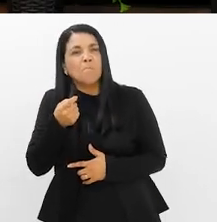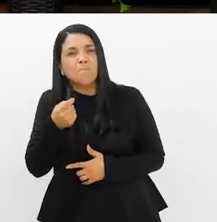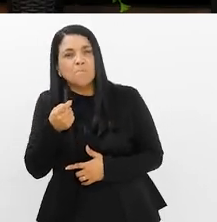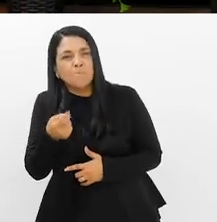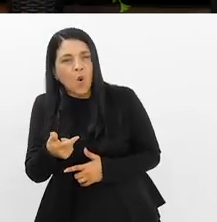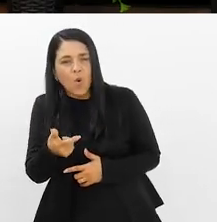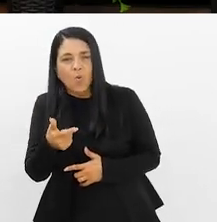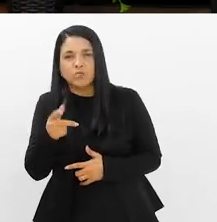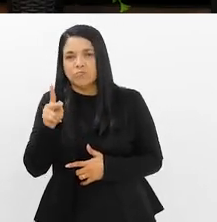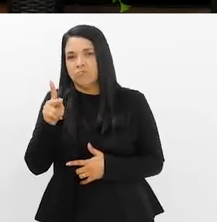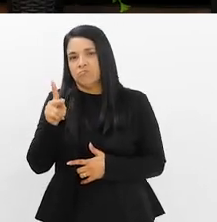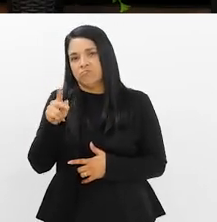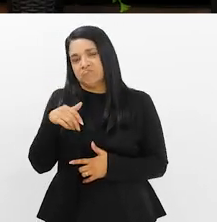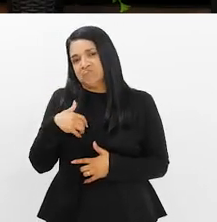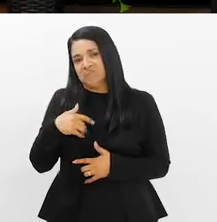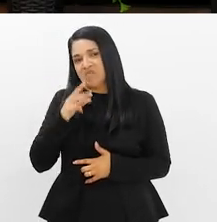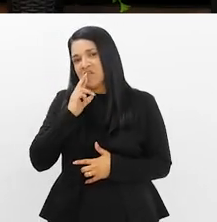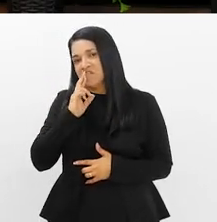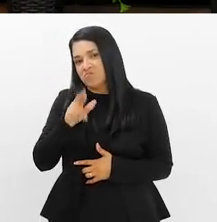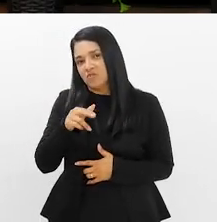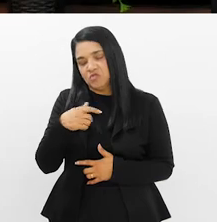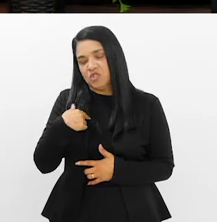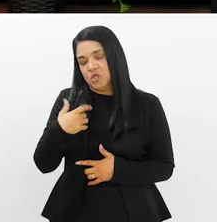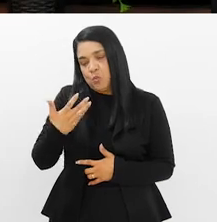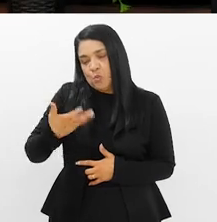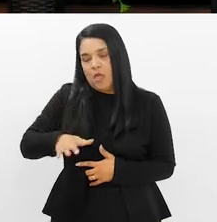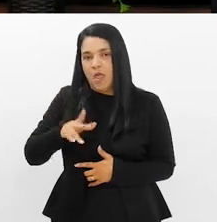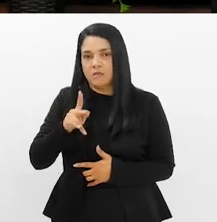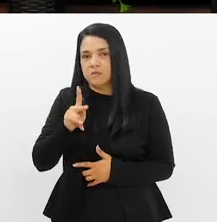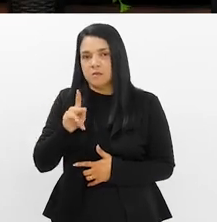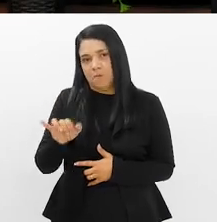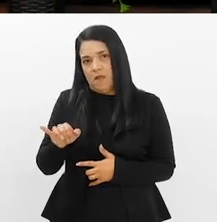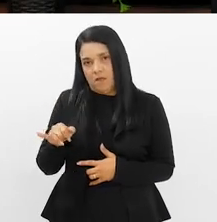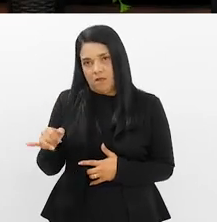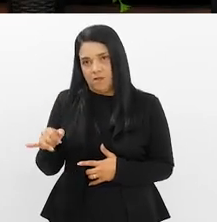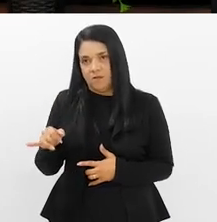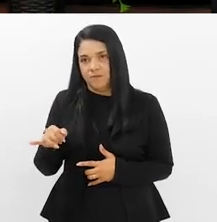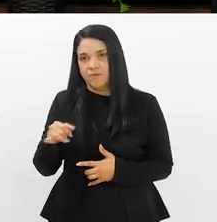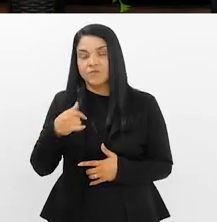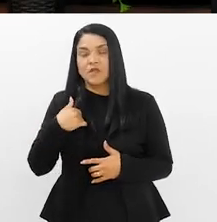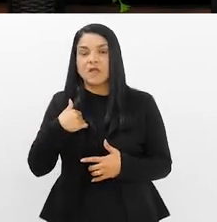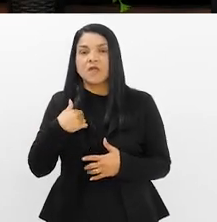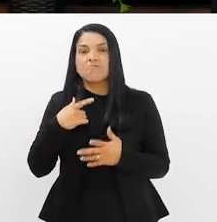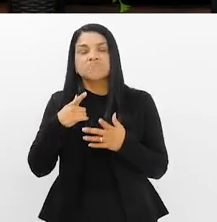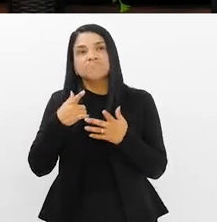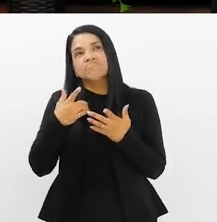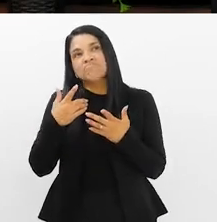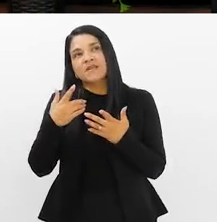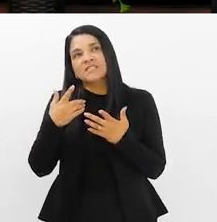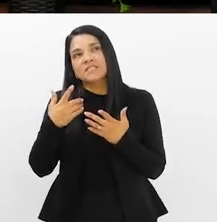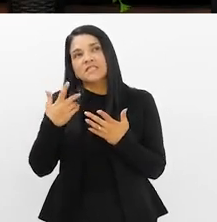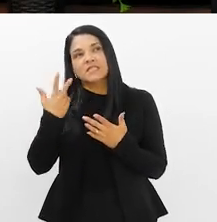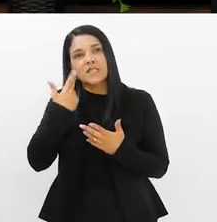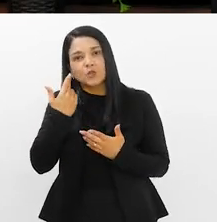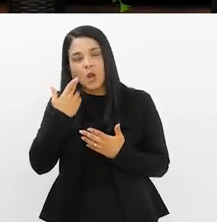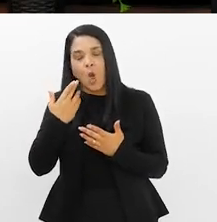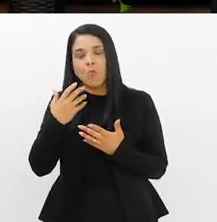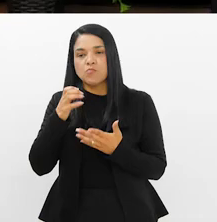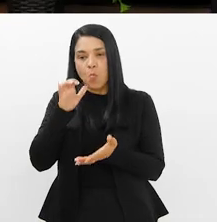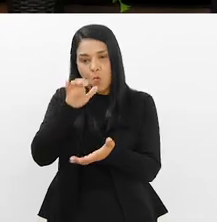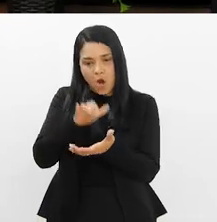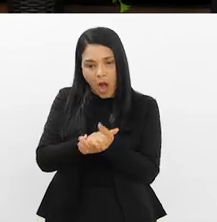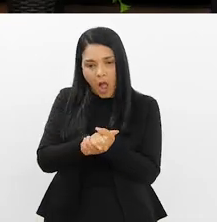pais. Dos outros, é como se fosse uma decisão mecânica. Eu caso, eu tenho filhos,